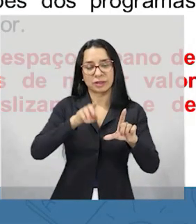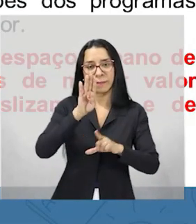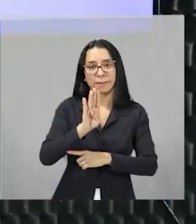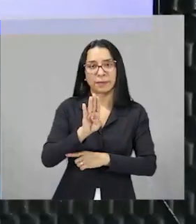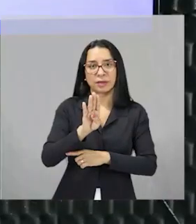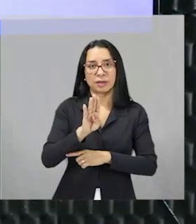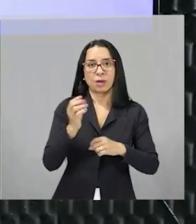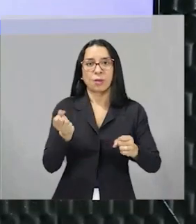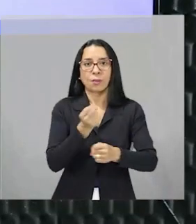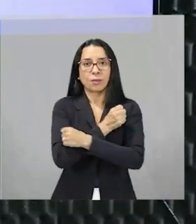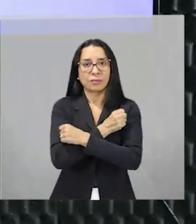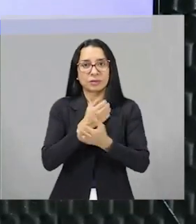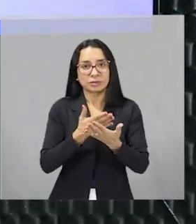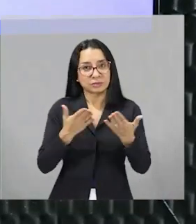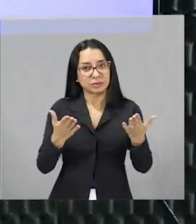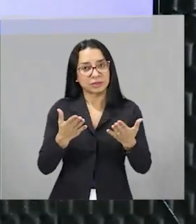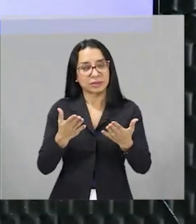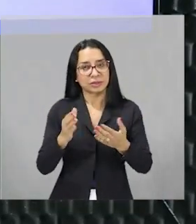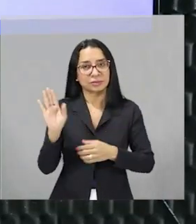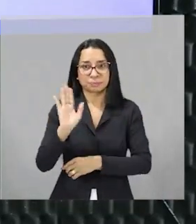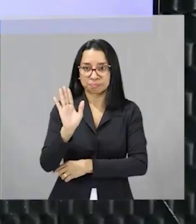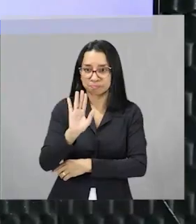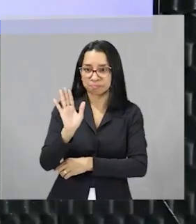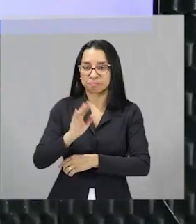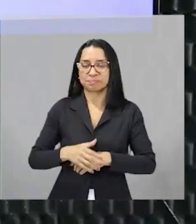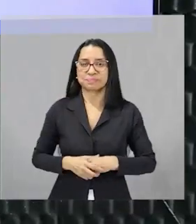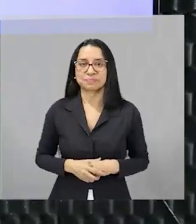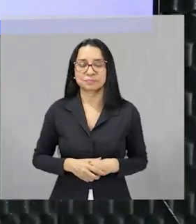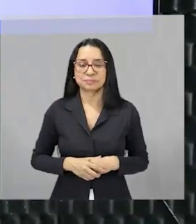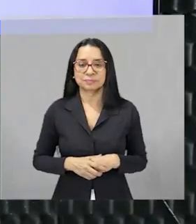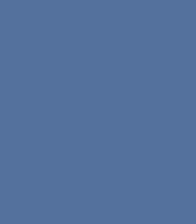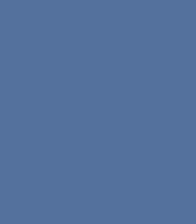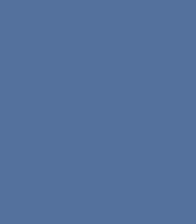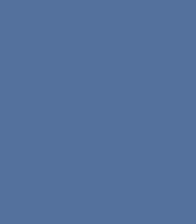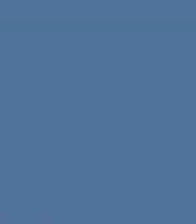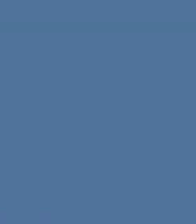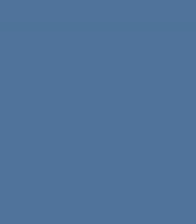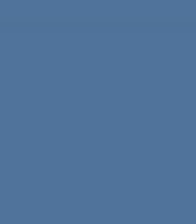galerinha, um abraço a todos, é isso aí, valeu!